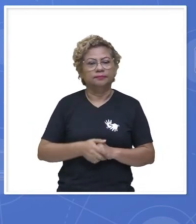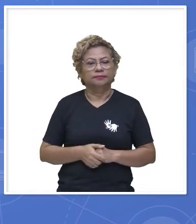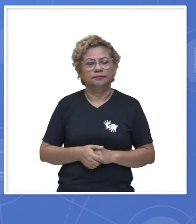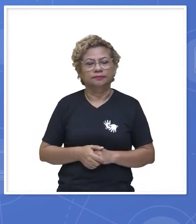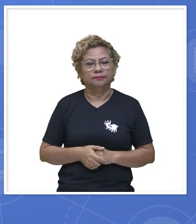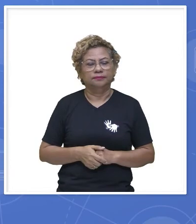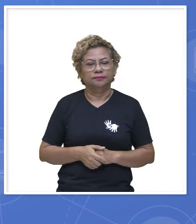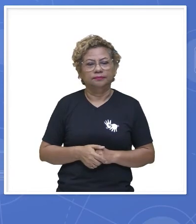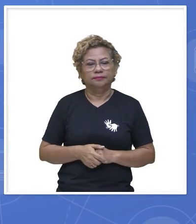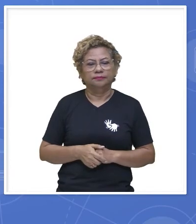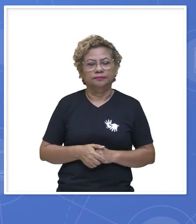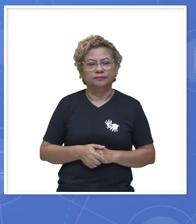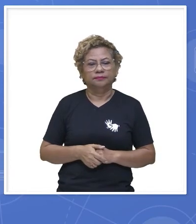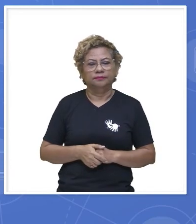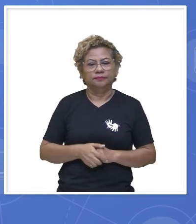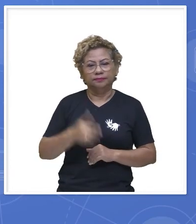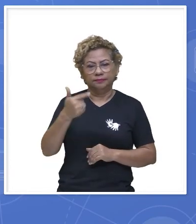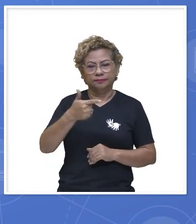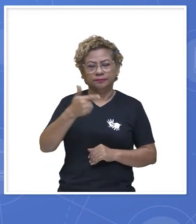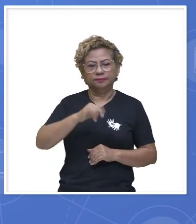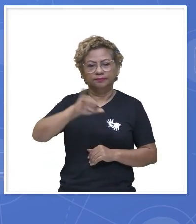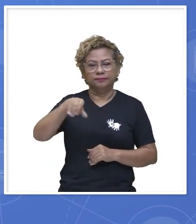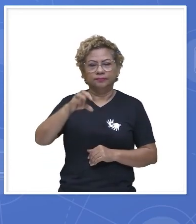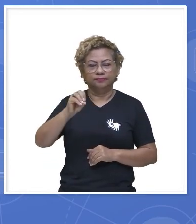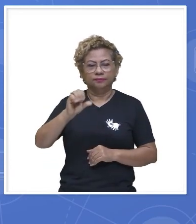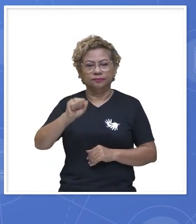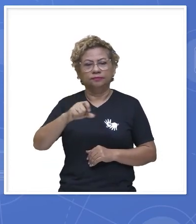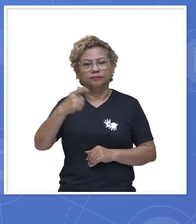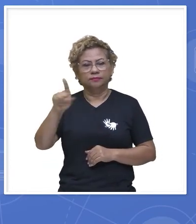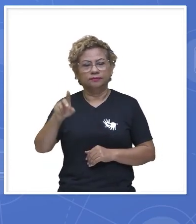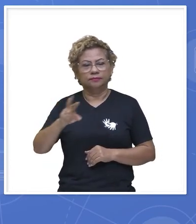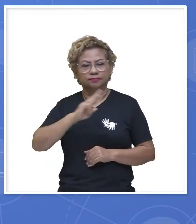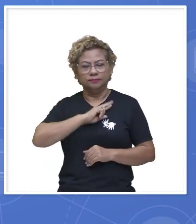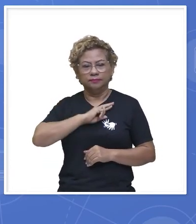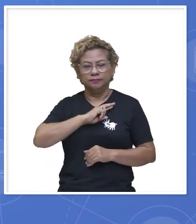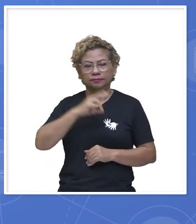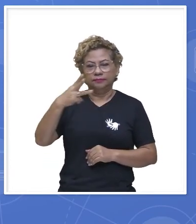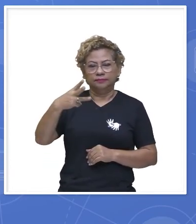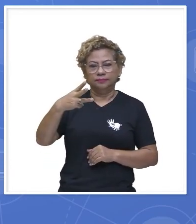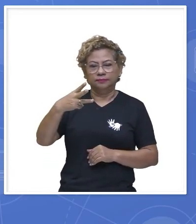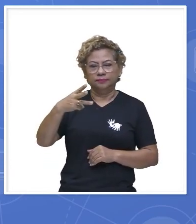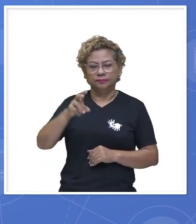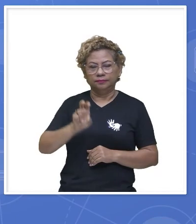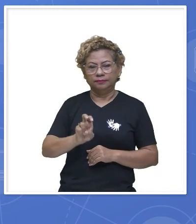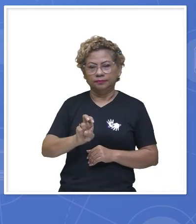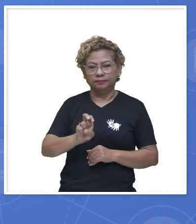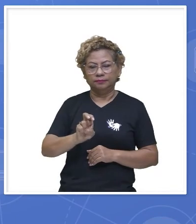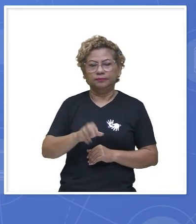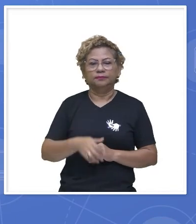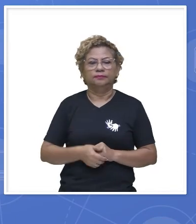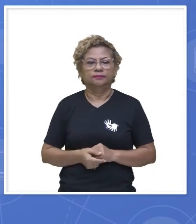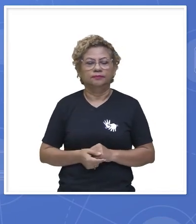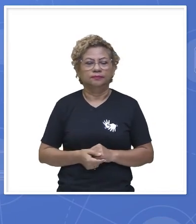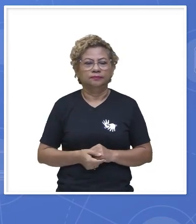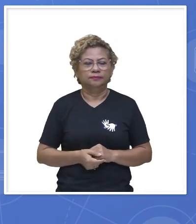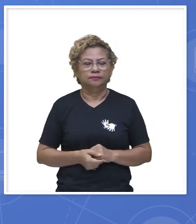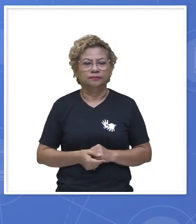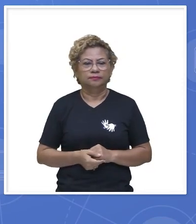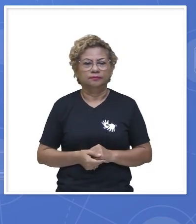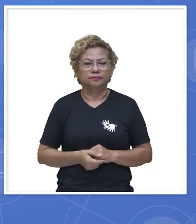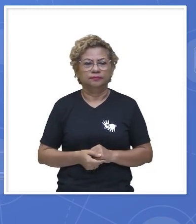mediana. Aí você pode estar se perguntando, professor, mas se essa sequência tiver um número par de elementos, vamos supor